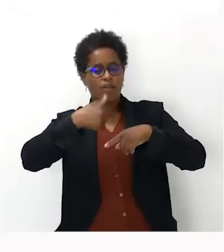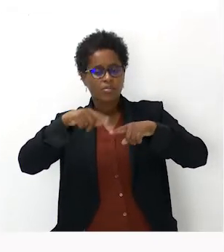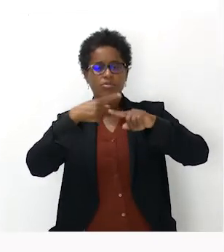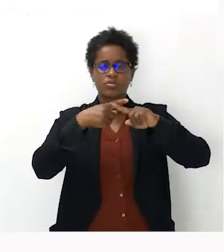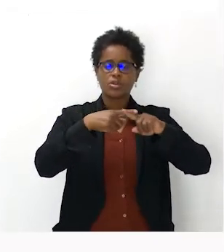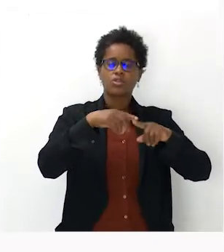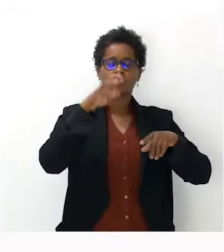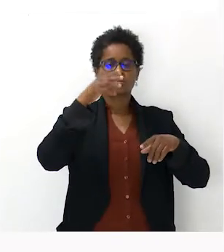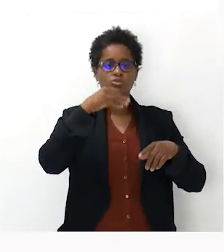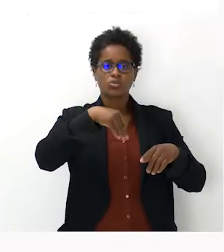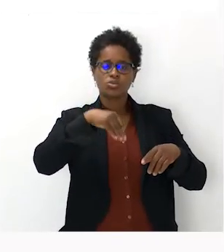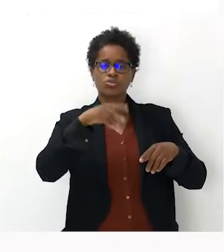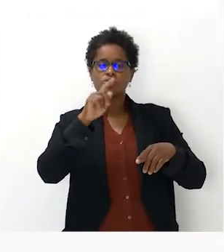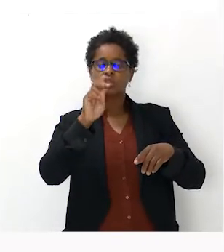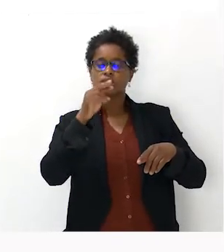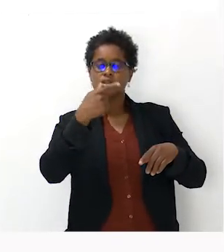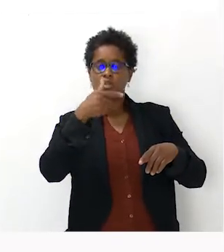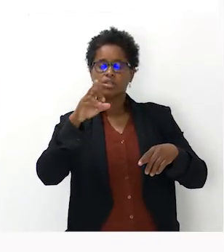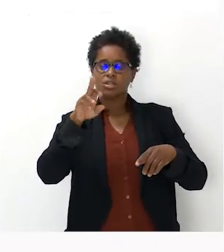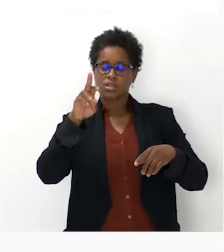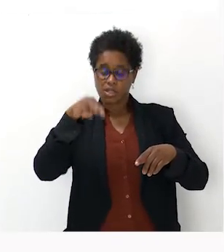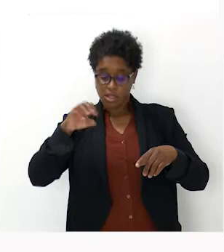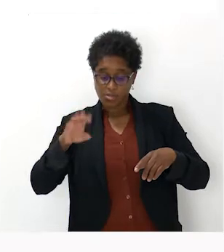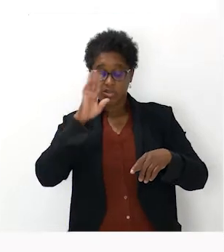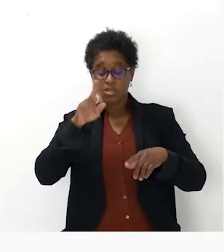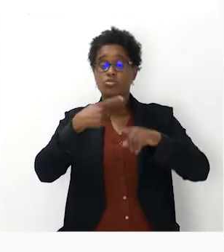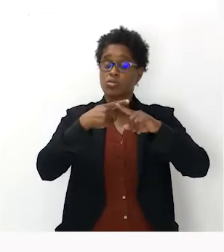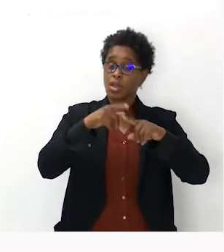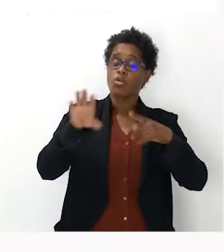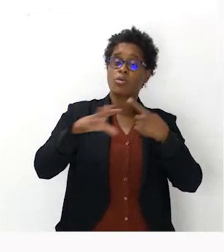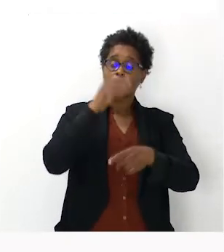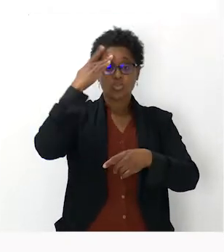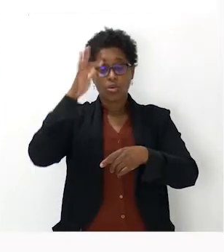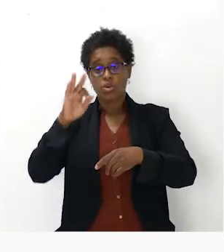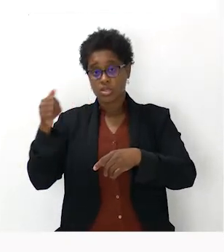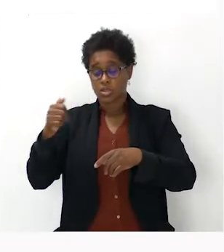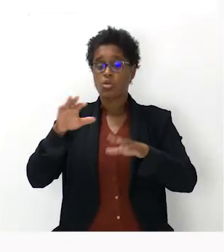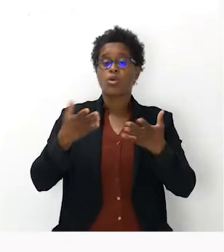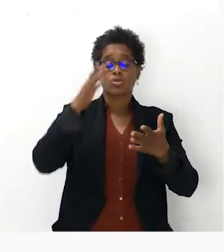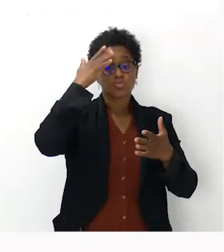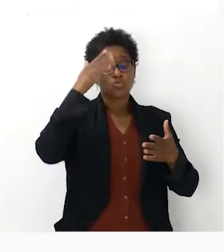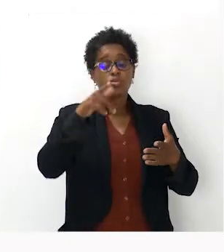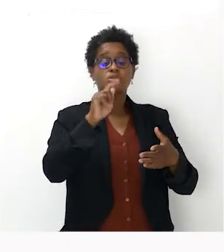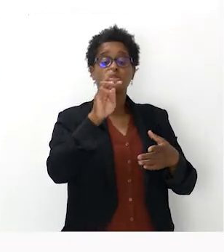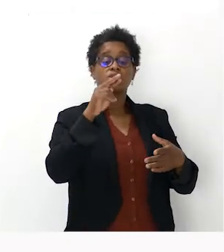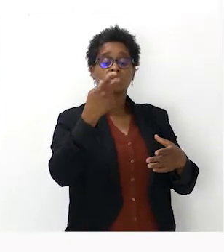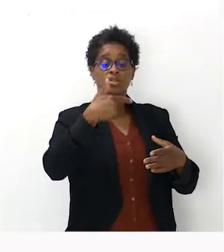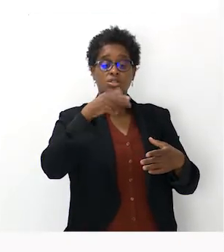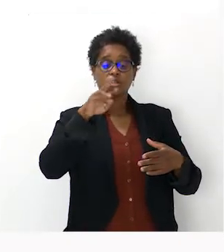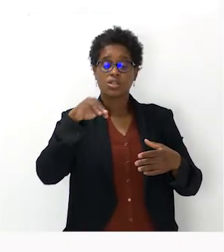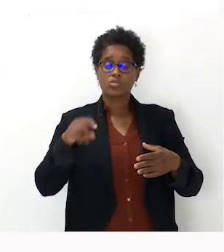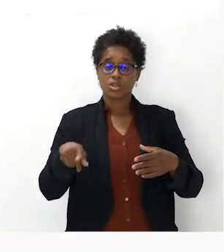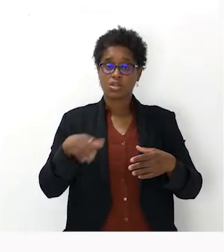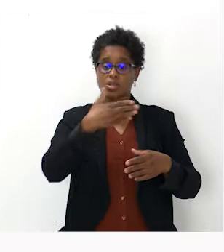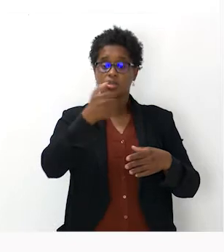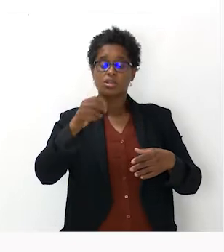os extremos. Se nós multiplicarmos os extremos, nós iremos obter o número 45. Quais são os extremos aqui?